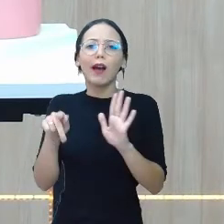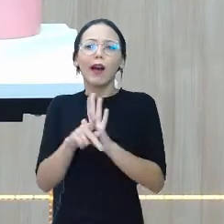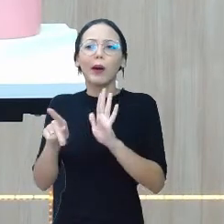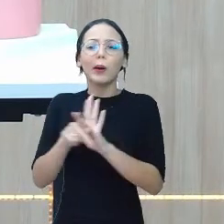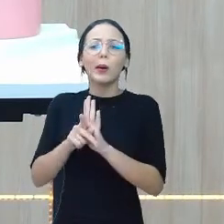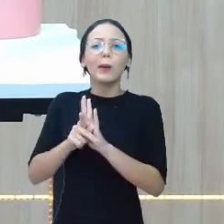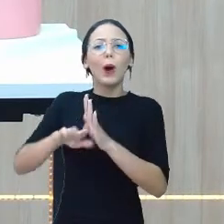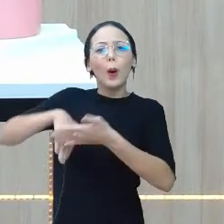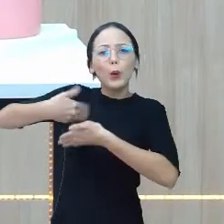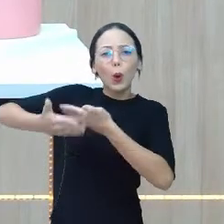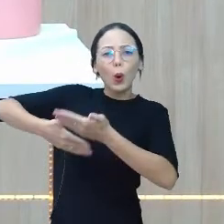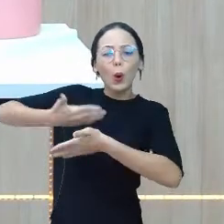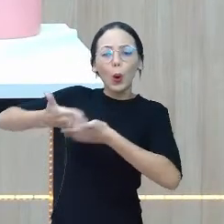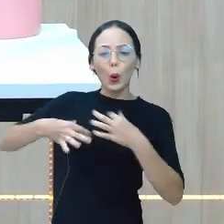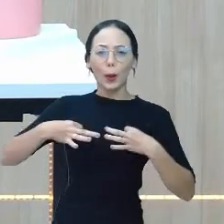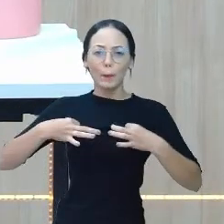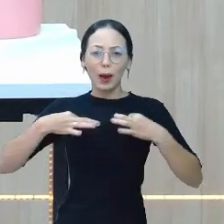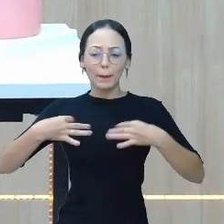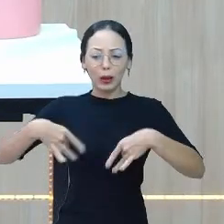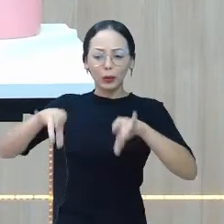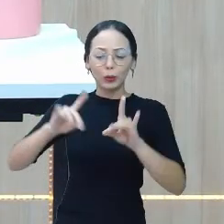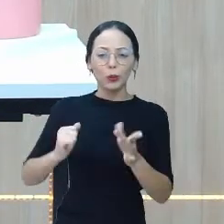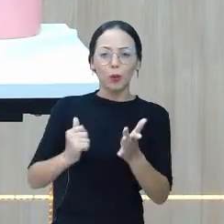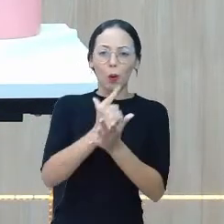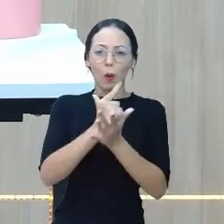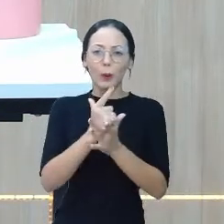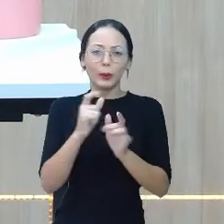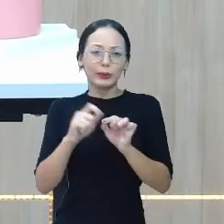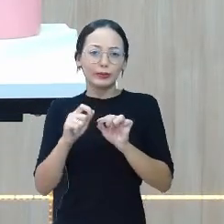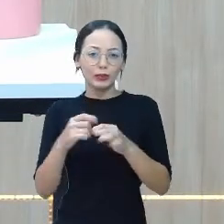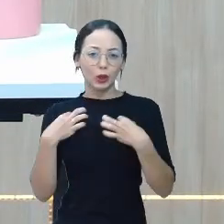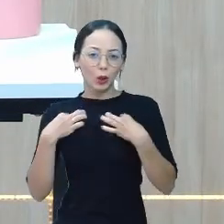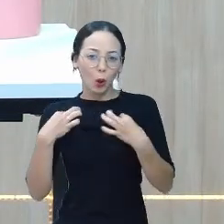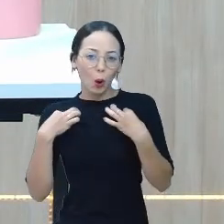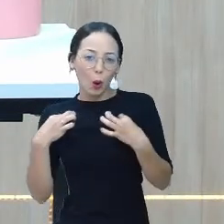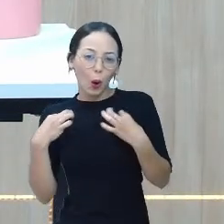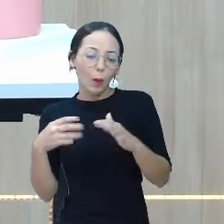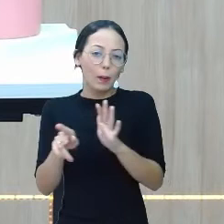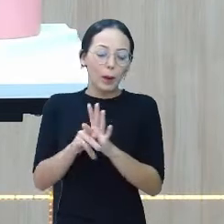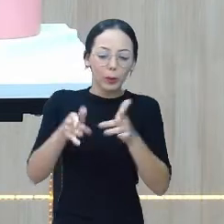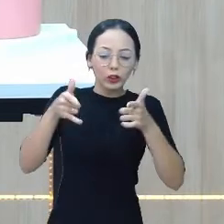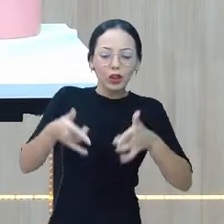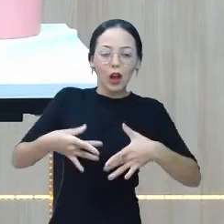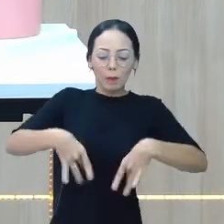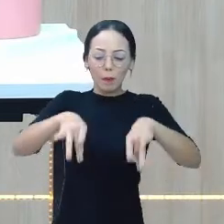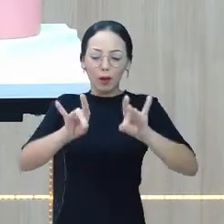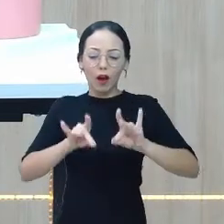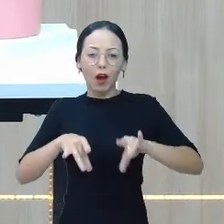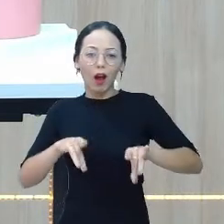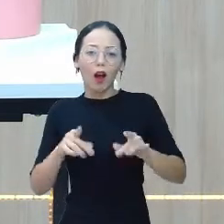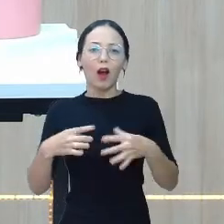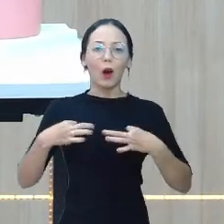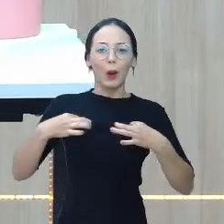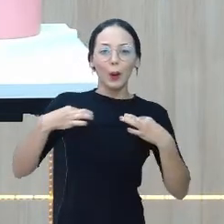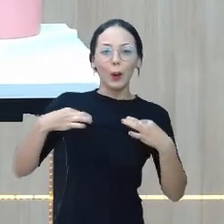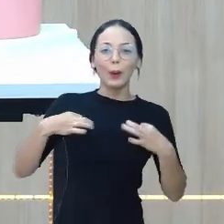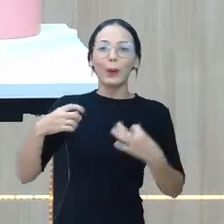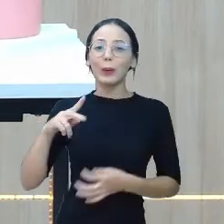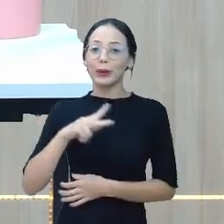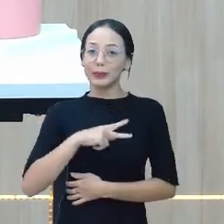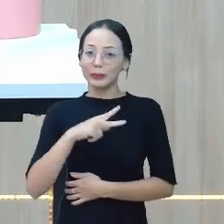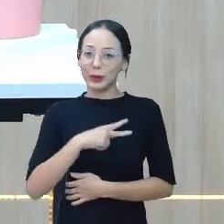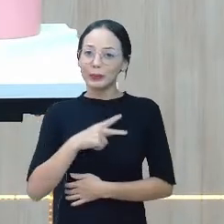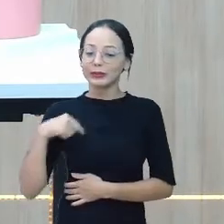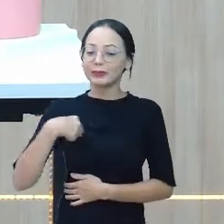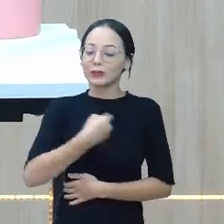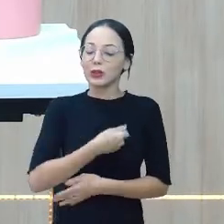rolos de tecido, né? Aquele que a gente compra para fazer roupa de cama, para fazer nossa roupa. Então, é isso que a gente